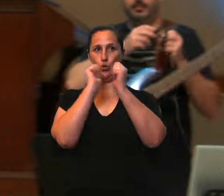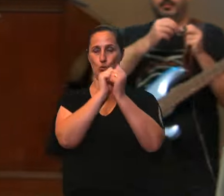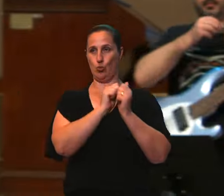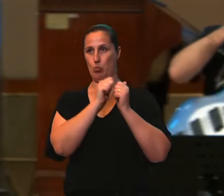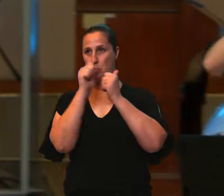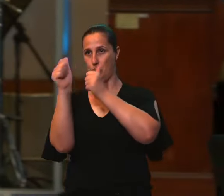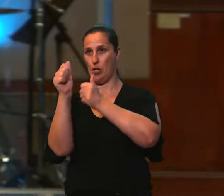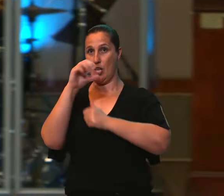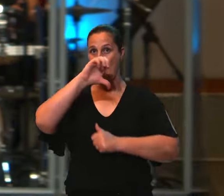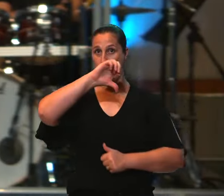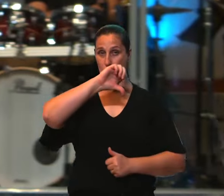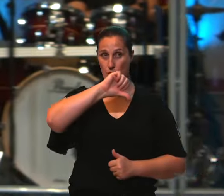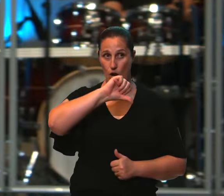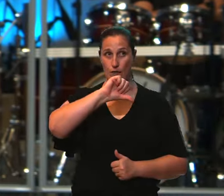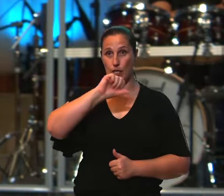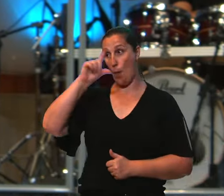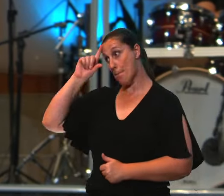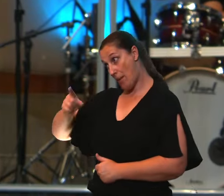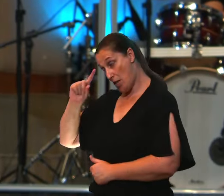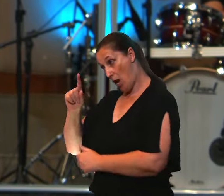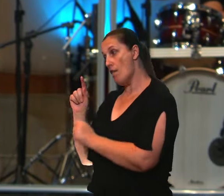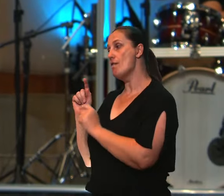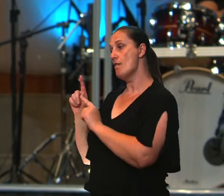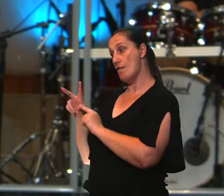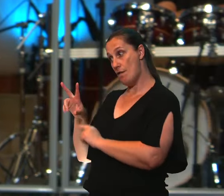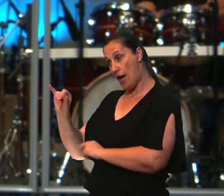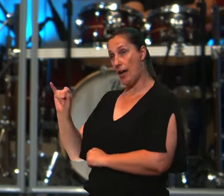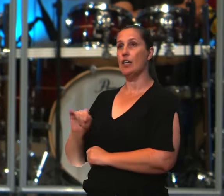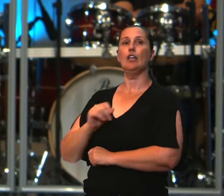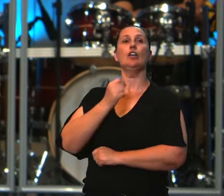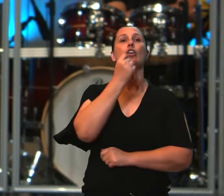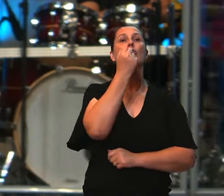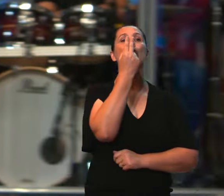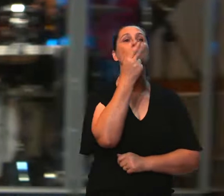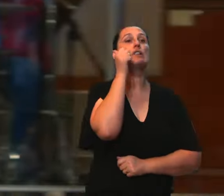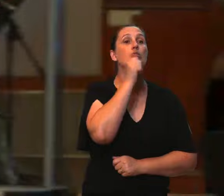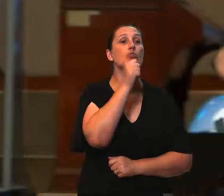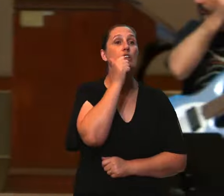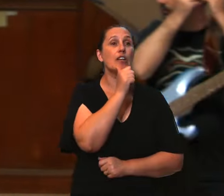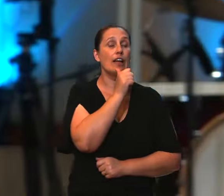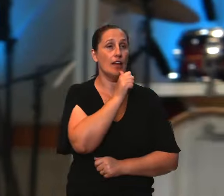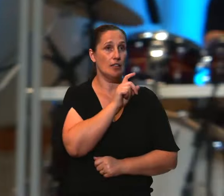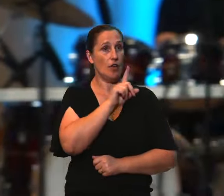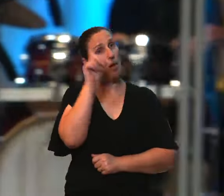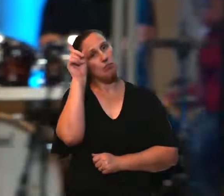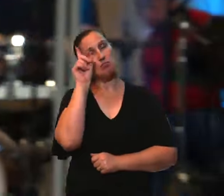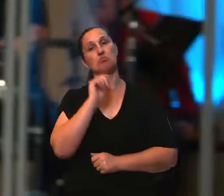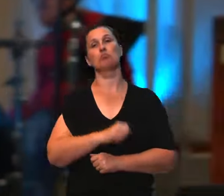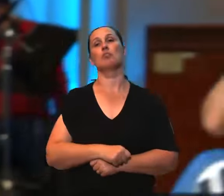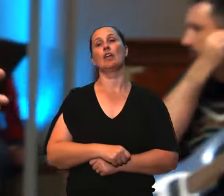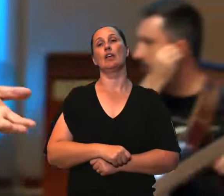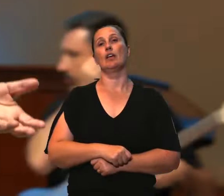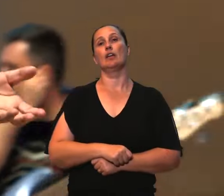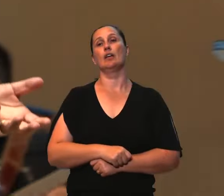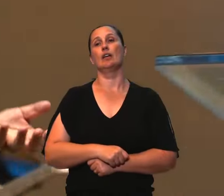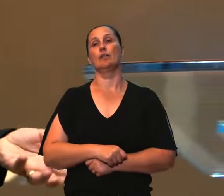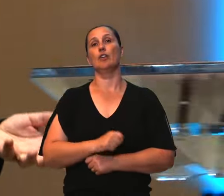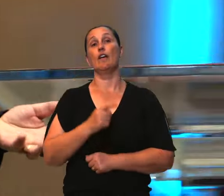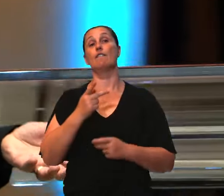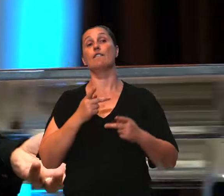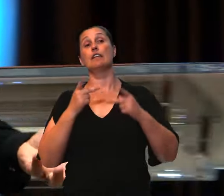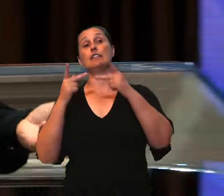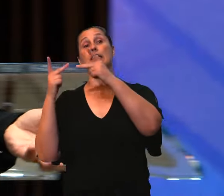nove da nossa igreja que eu obriguei a ir e duas senhoras que vieram de Goiânia Goiás não sei aonde e lá fomos nós nos di que nós fomos visitar tal